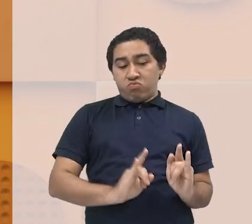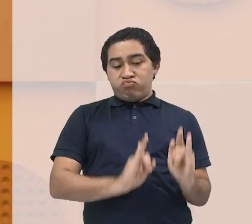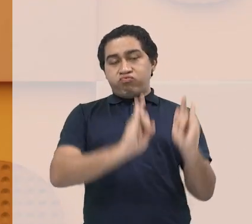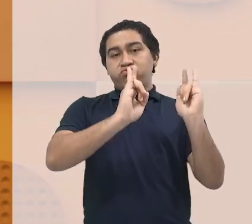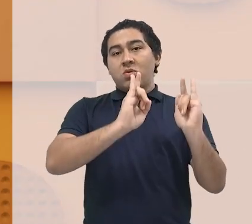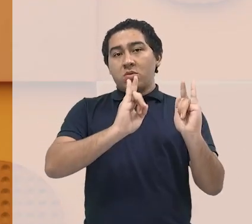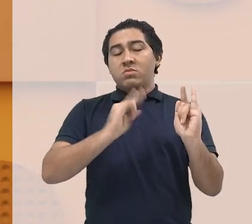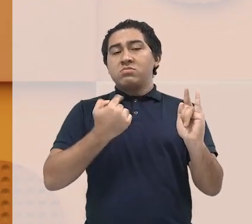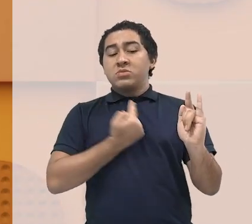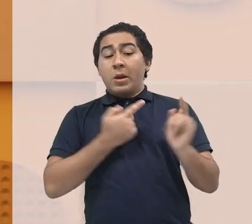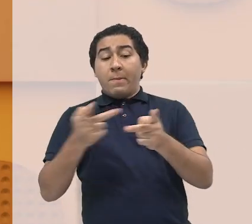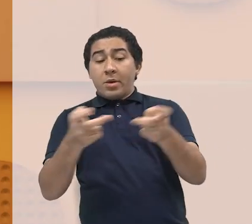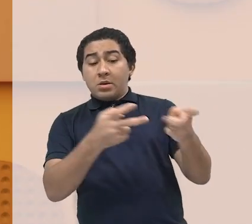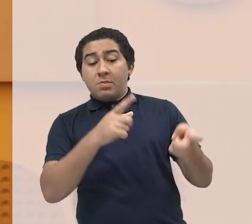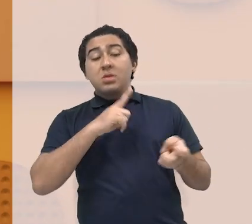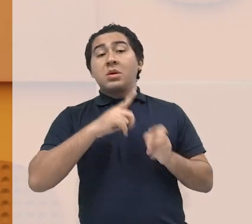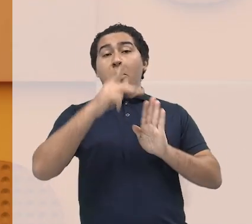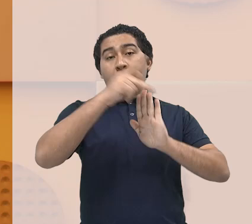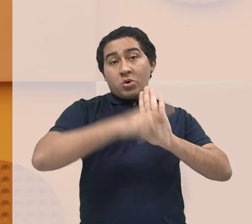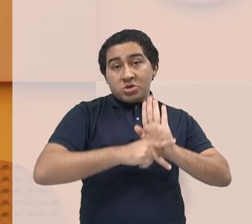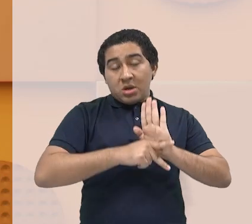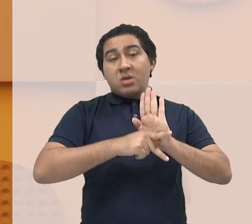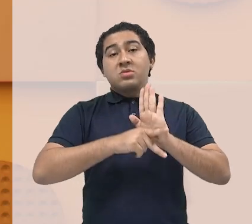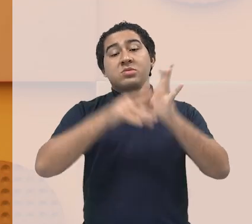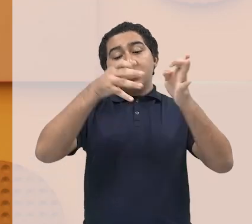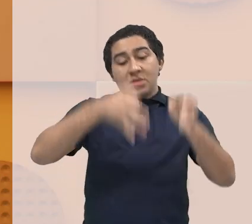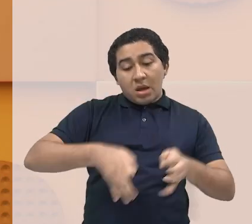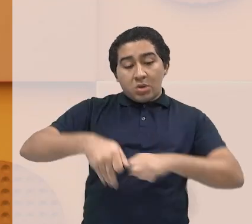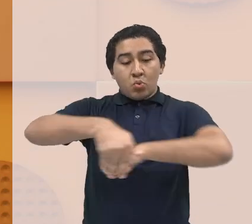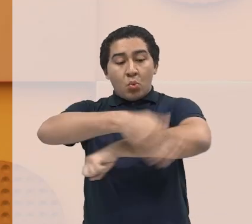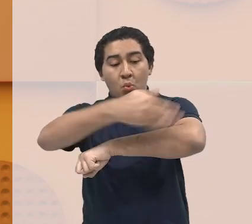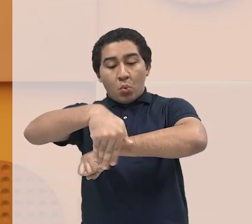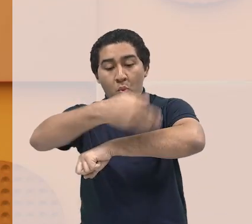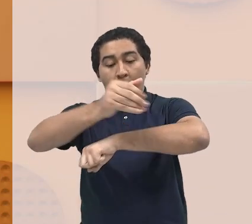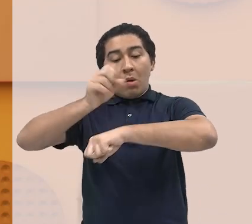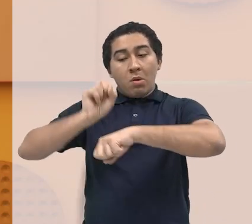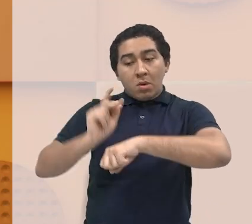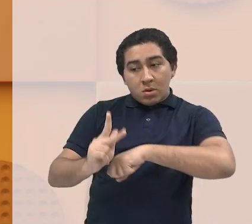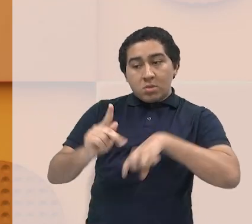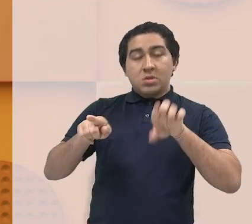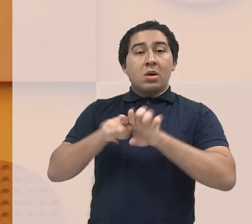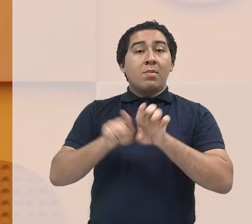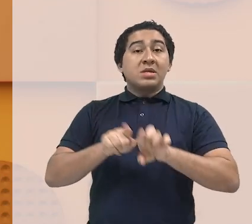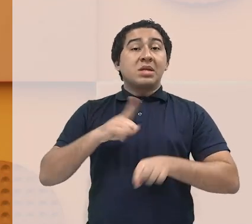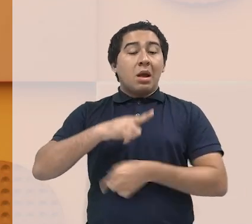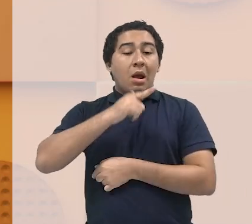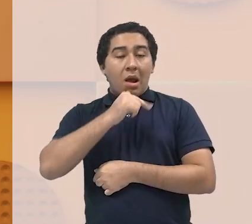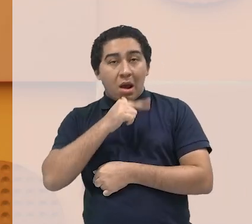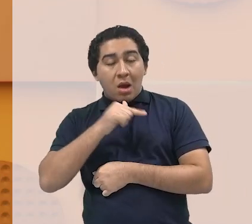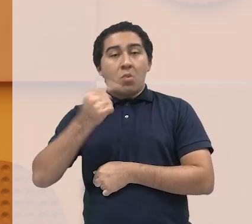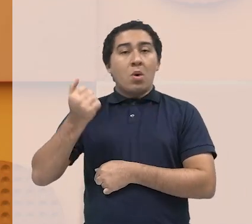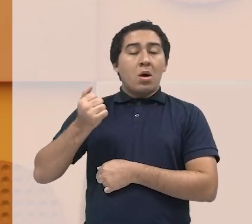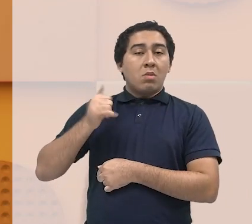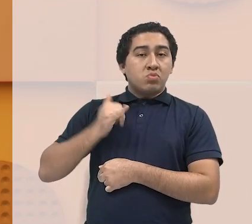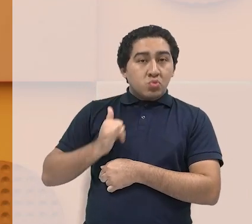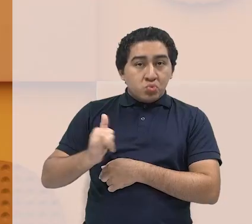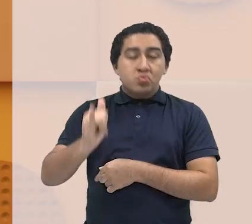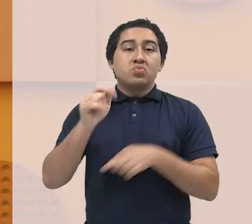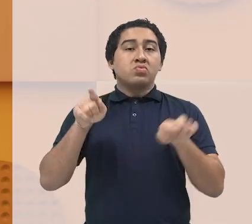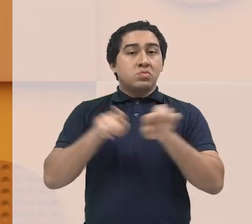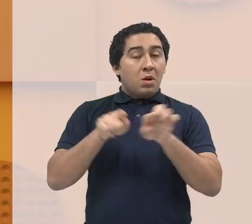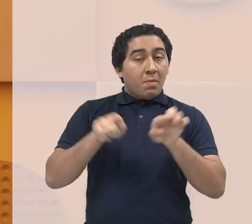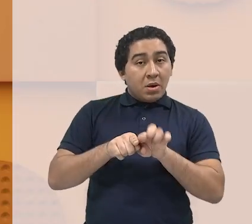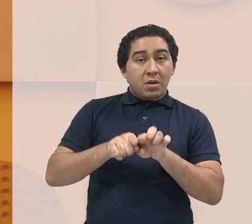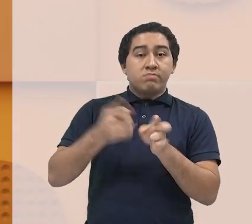temos sim um projeto de urbanização onde as ruas são organizadas, com abastecimento público de água, de luz, saúde,